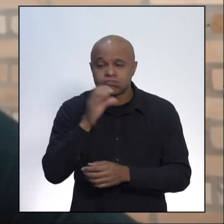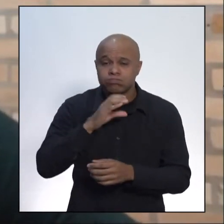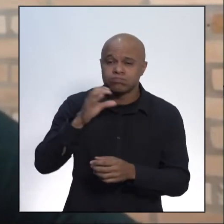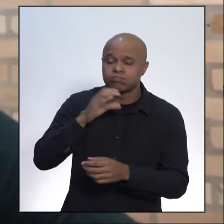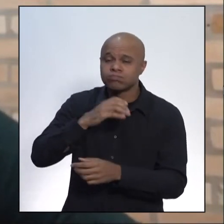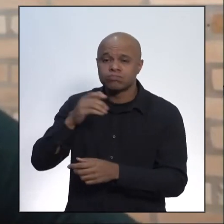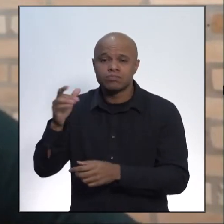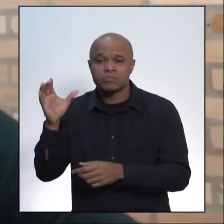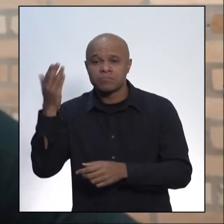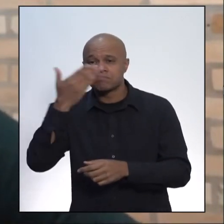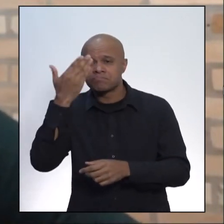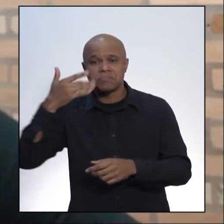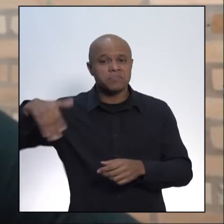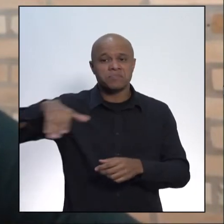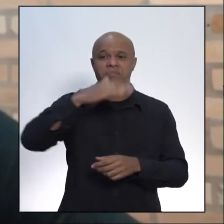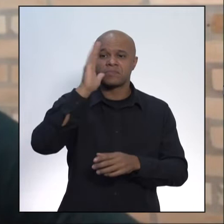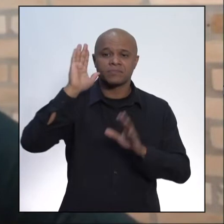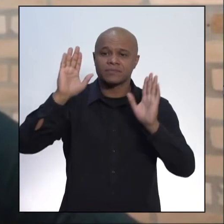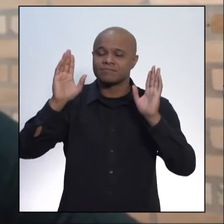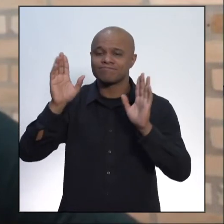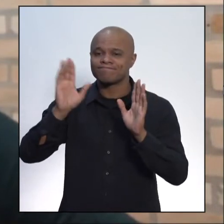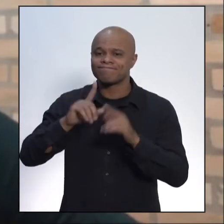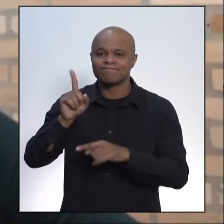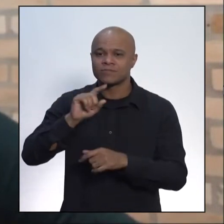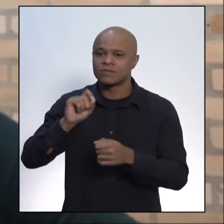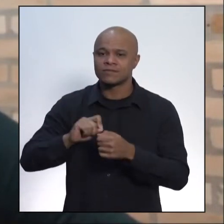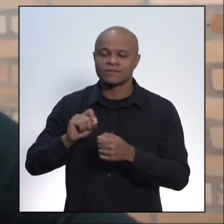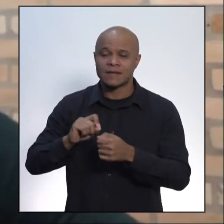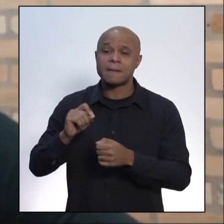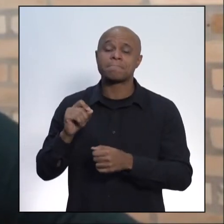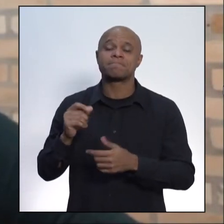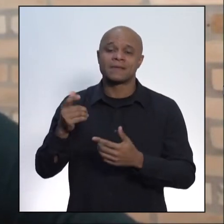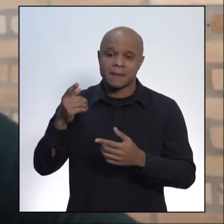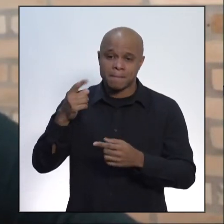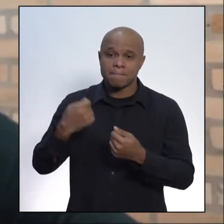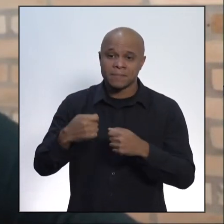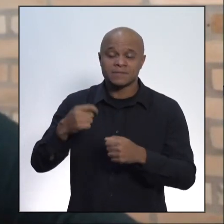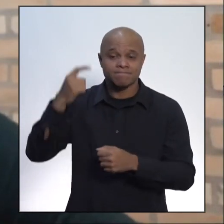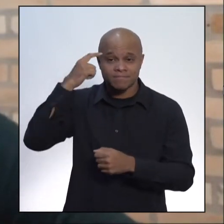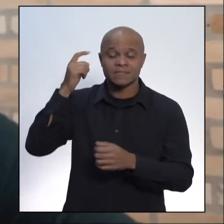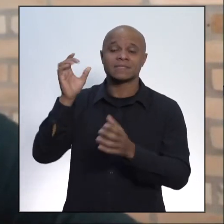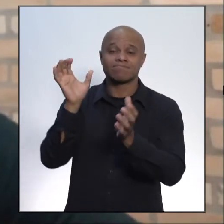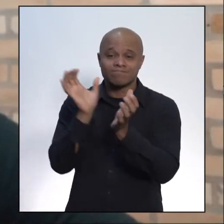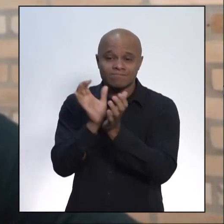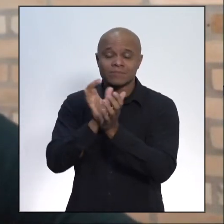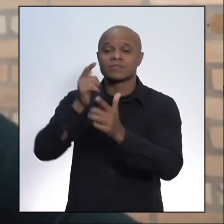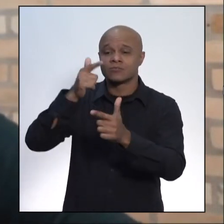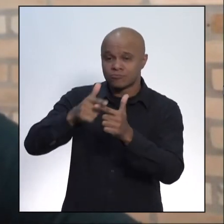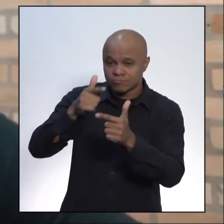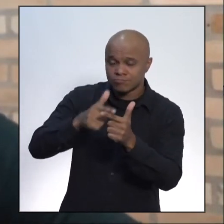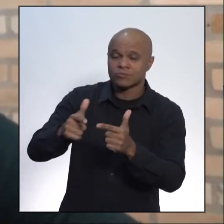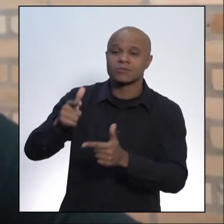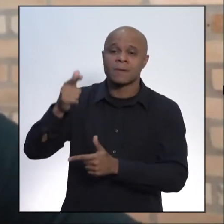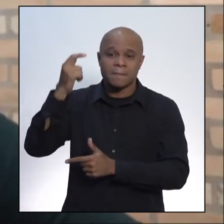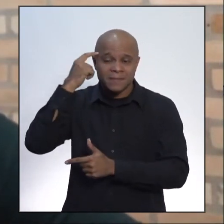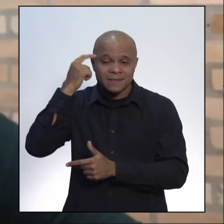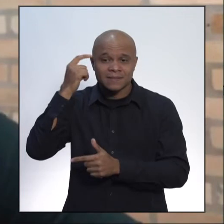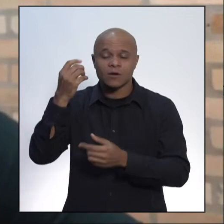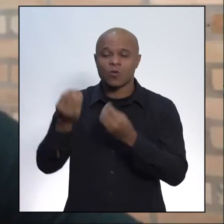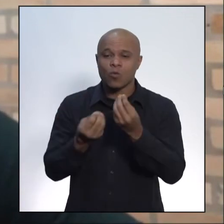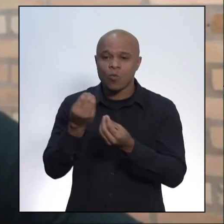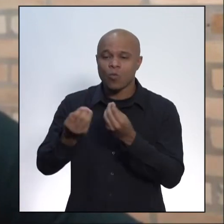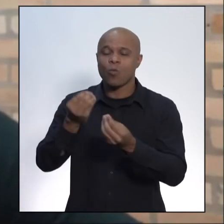coisas passam. Que é essa importância de pensar os problemas coletivamente, pensar em intervenções de forma